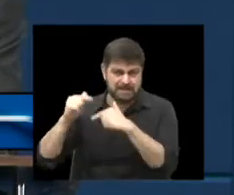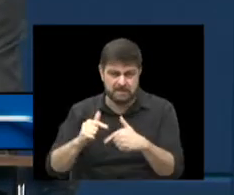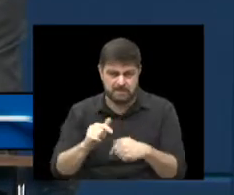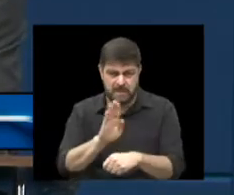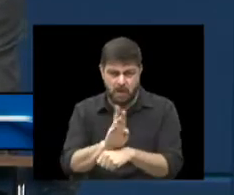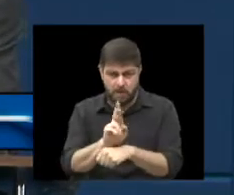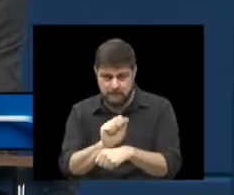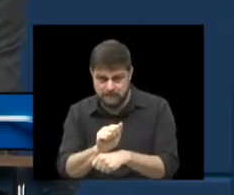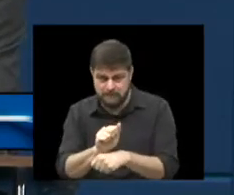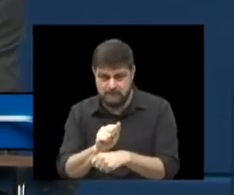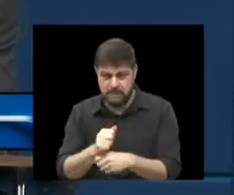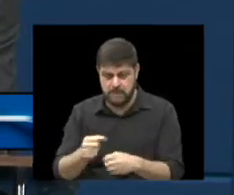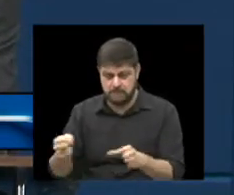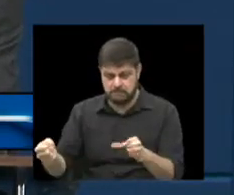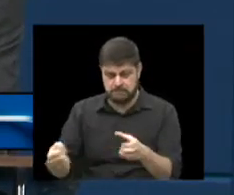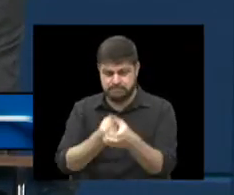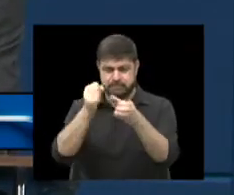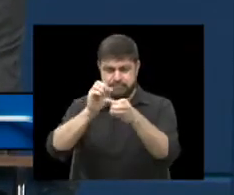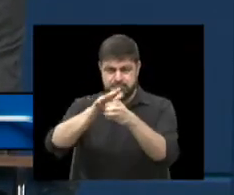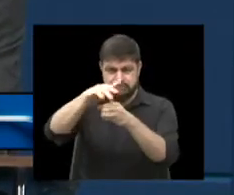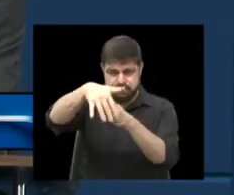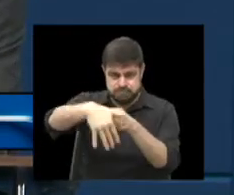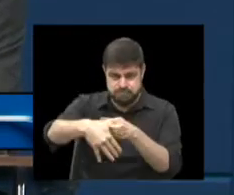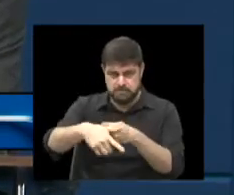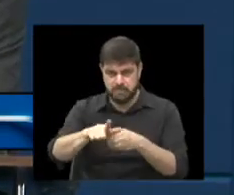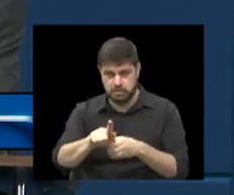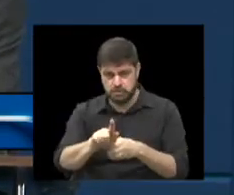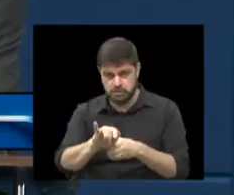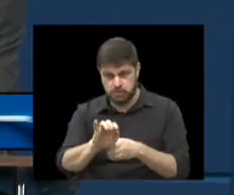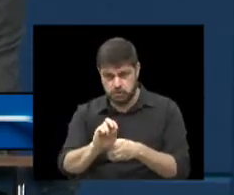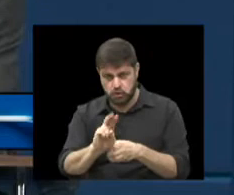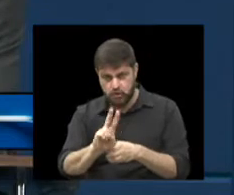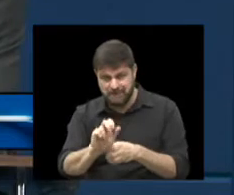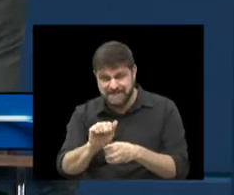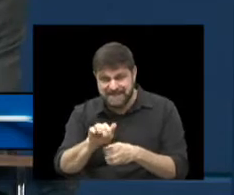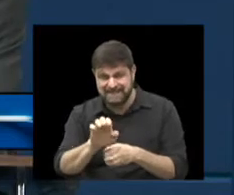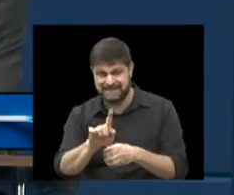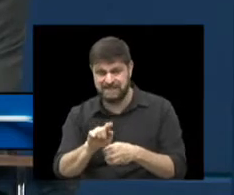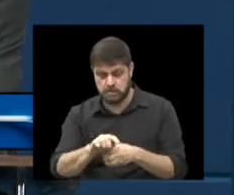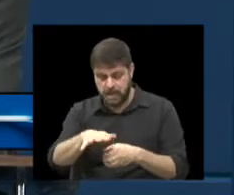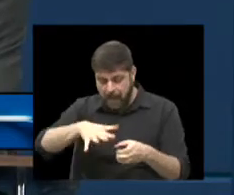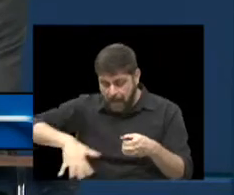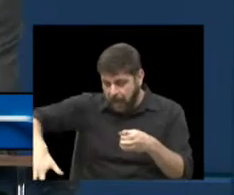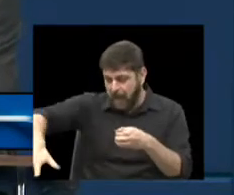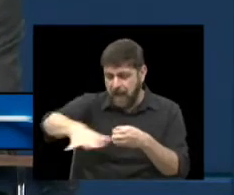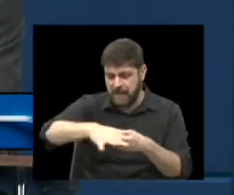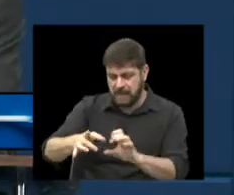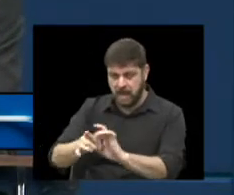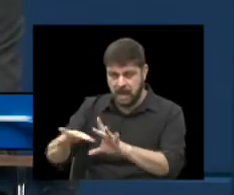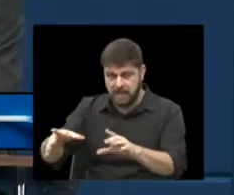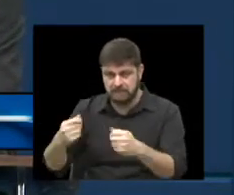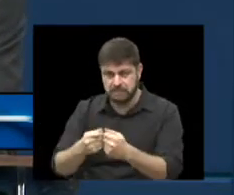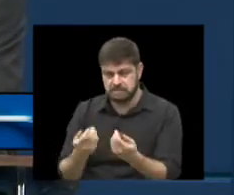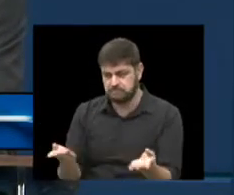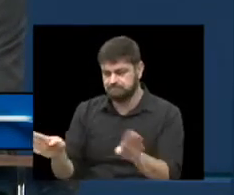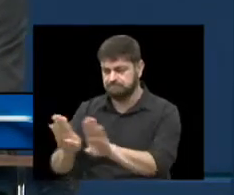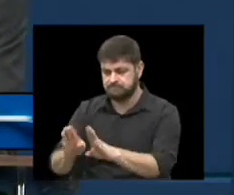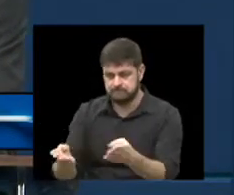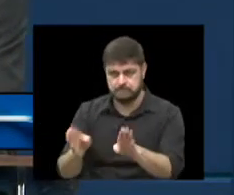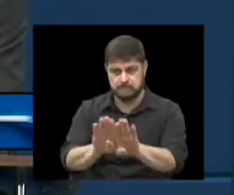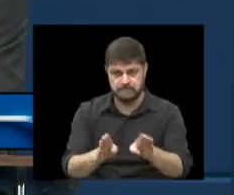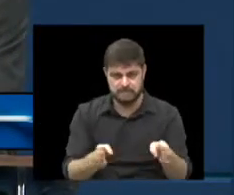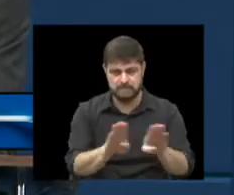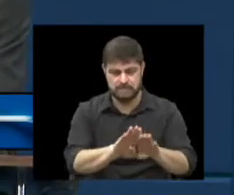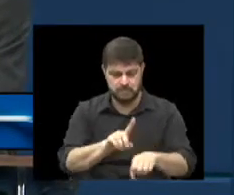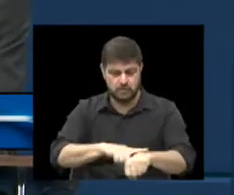restaurante Giovanetti. O Giovanetti, aquela área ali do lado da prefeitura, que é aberta ao público, ela tem que ser fechada a partir das 23